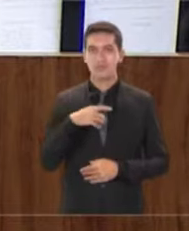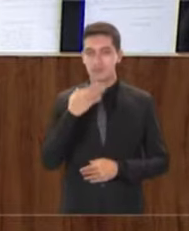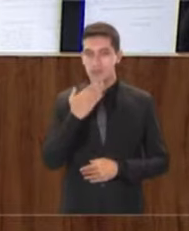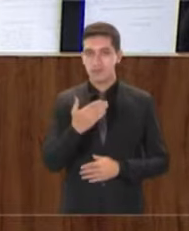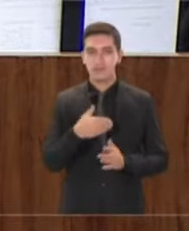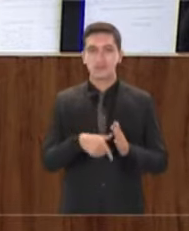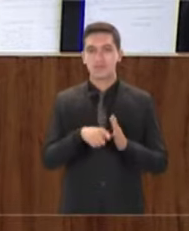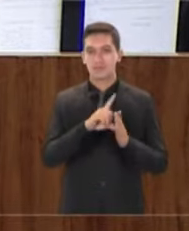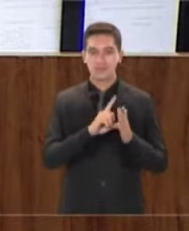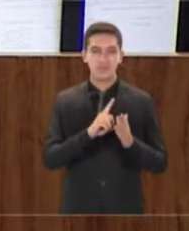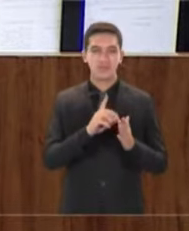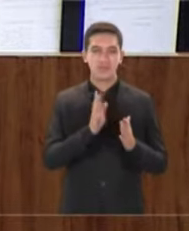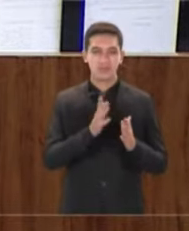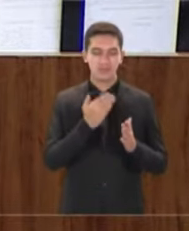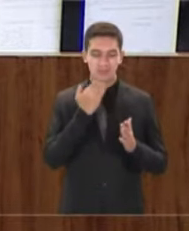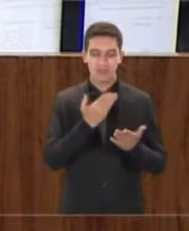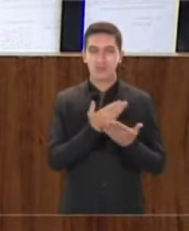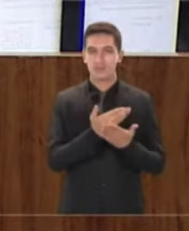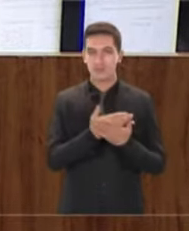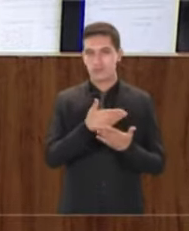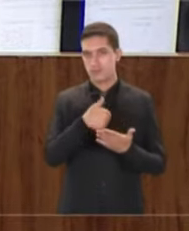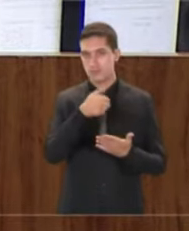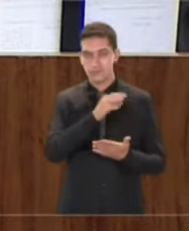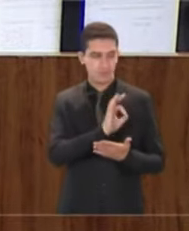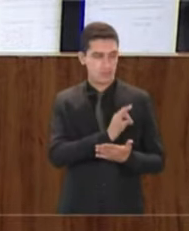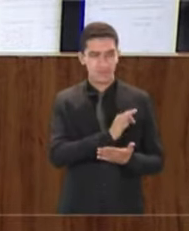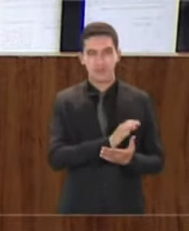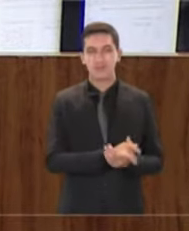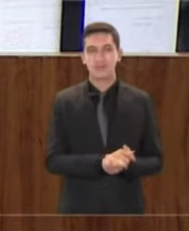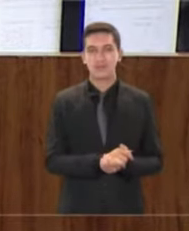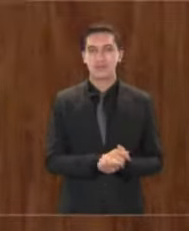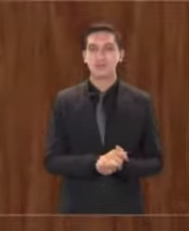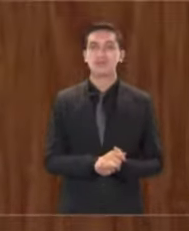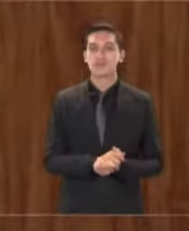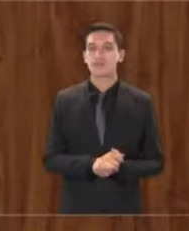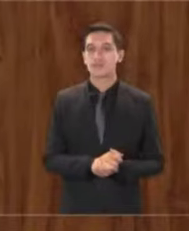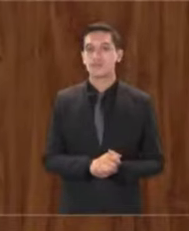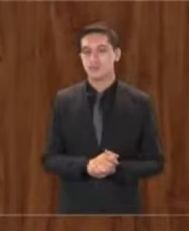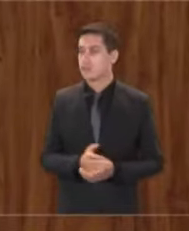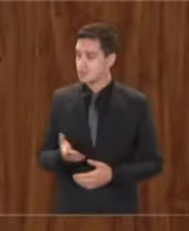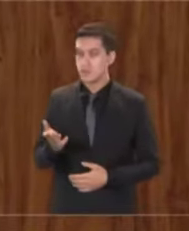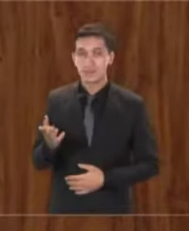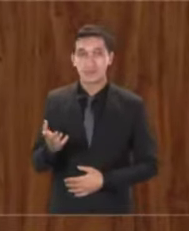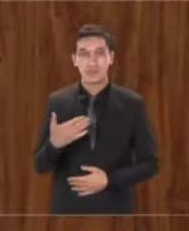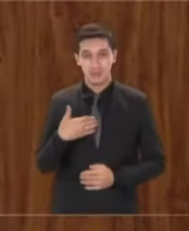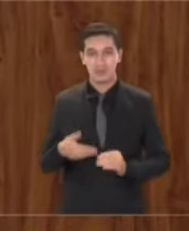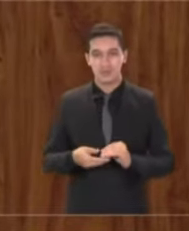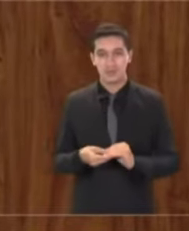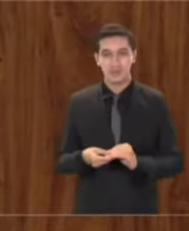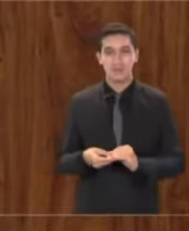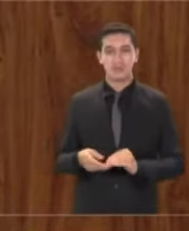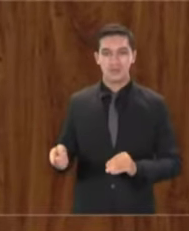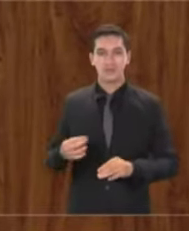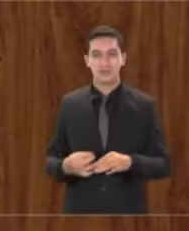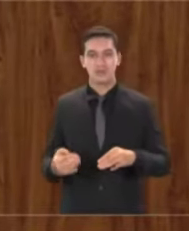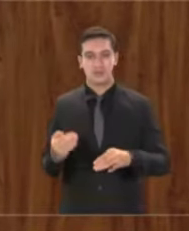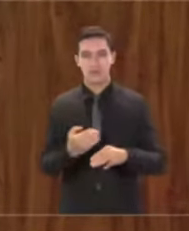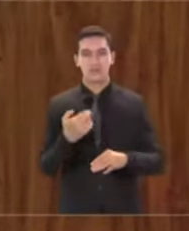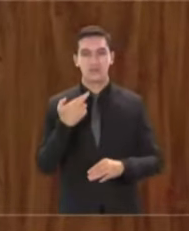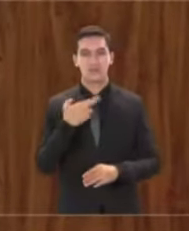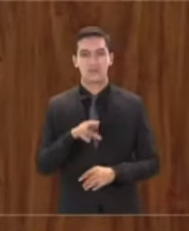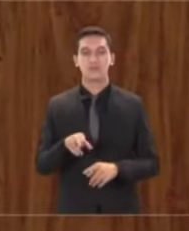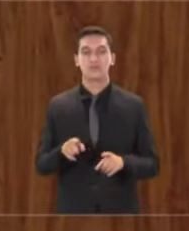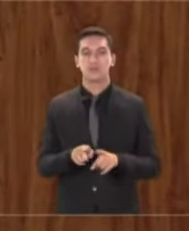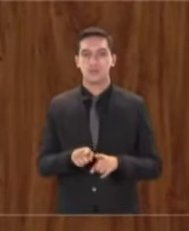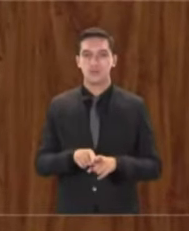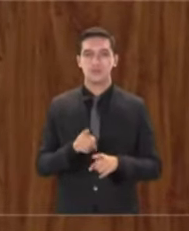antecipar. Vista, ministro Raul. Sim, senhor presidente, cumprimento o eminente relator, também